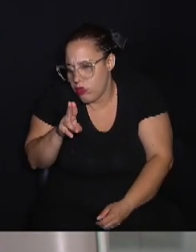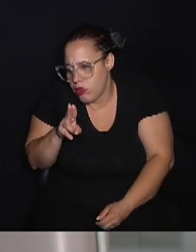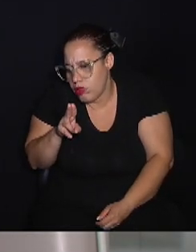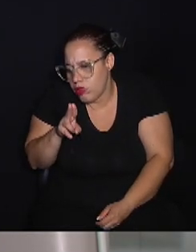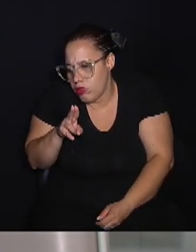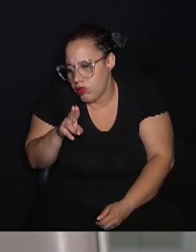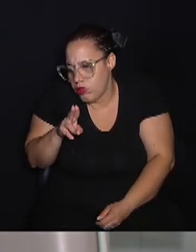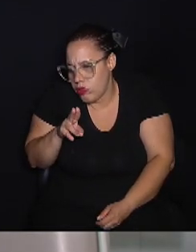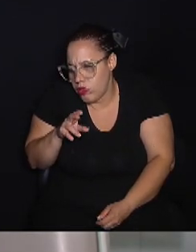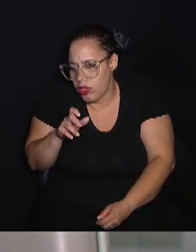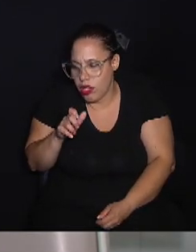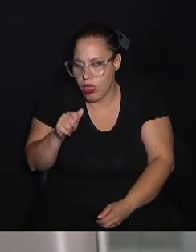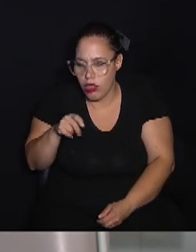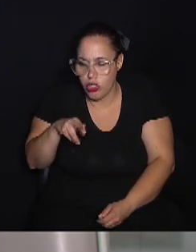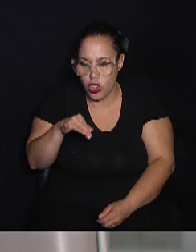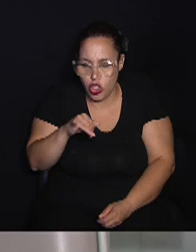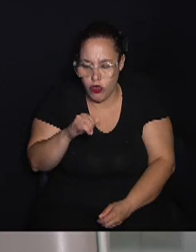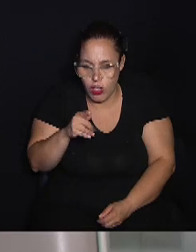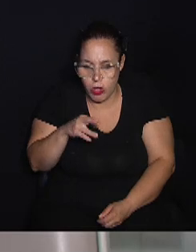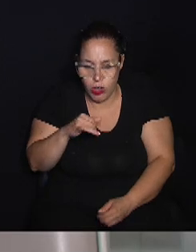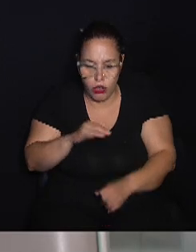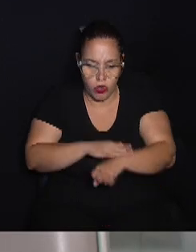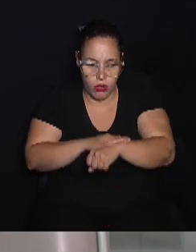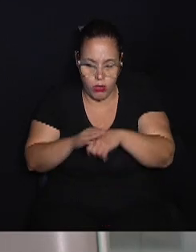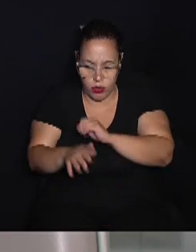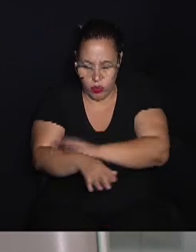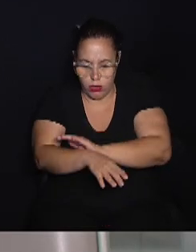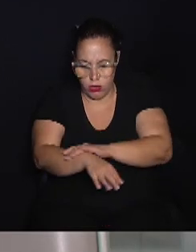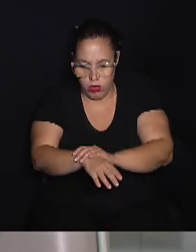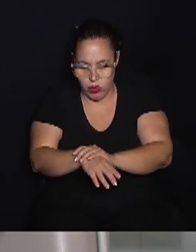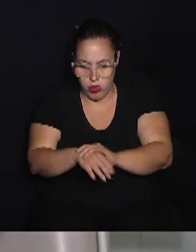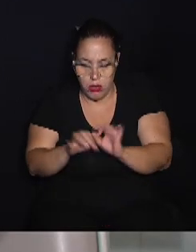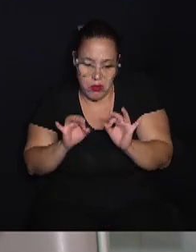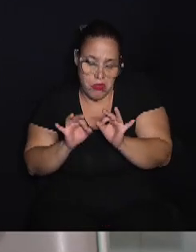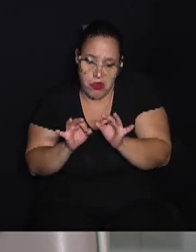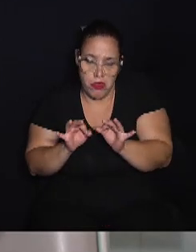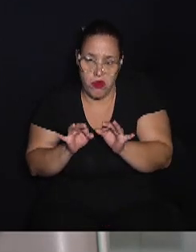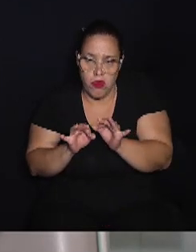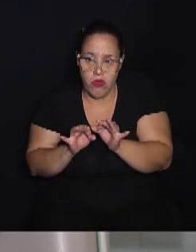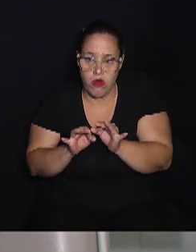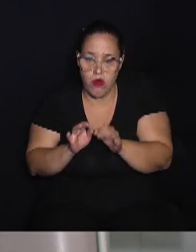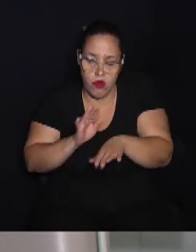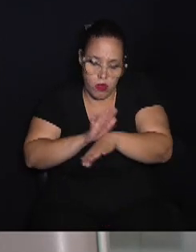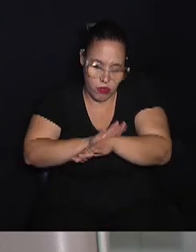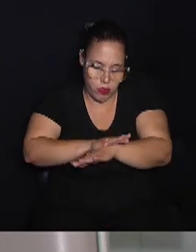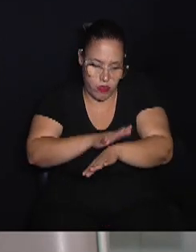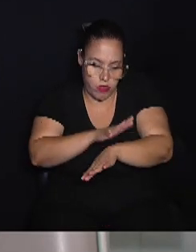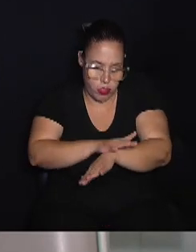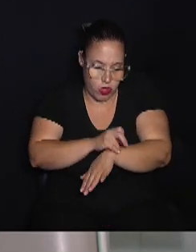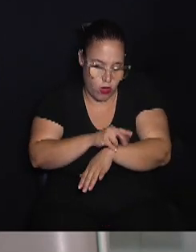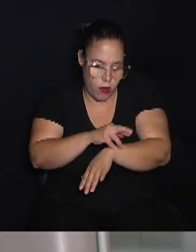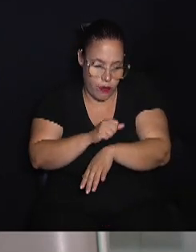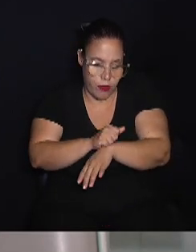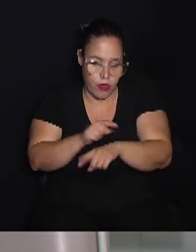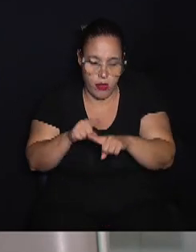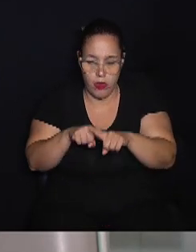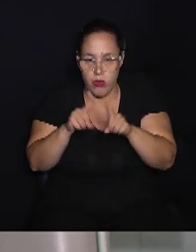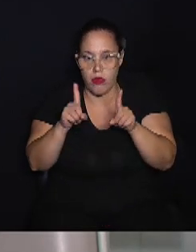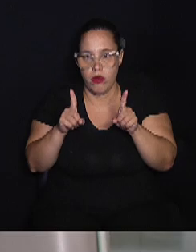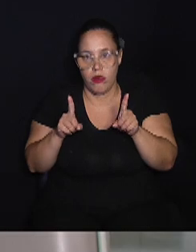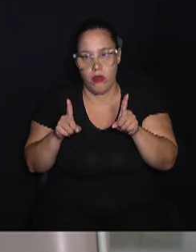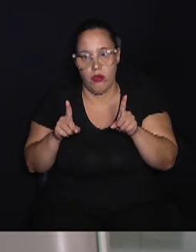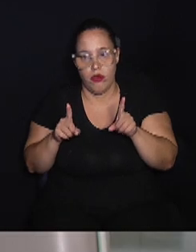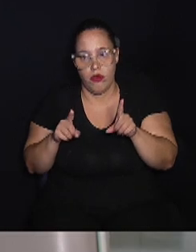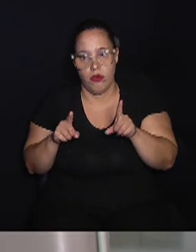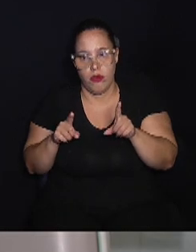um efeito ali anti-inflamatório local uma coisa tópica né usar uma compressa mas ã